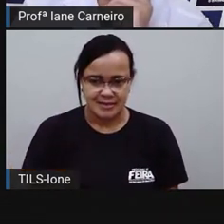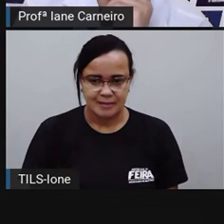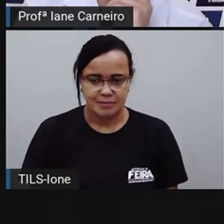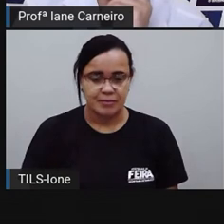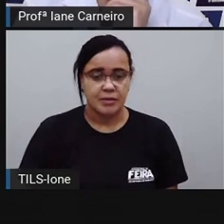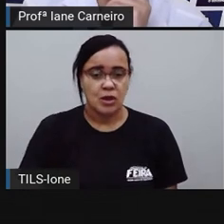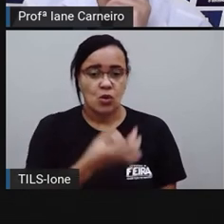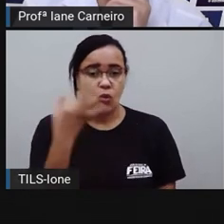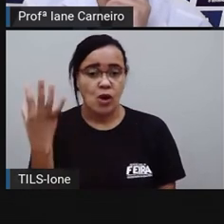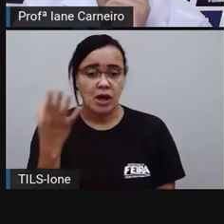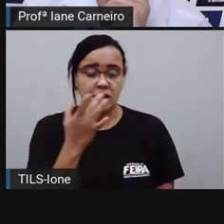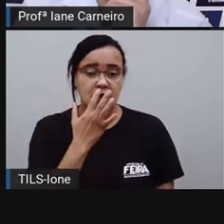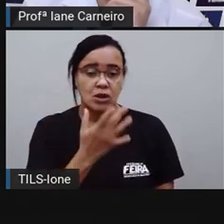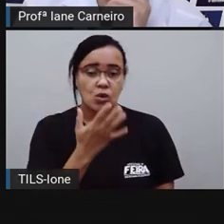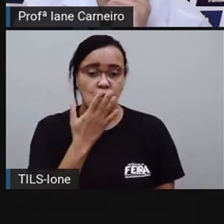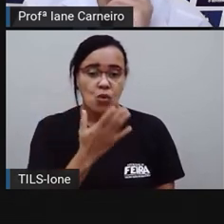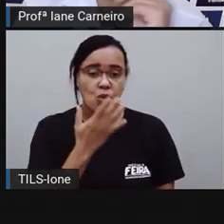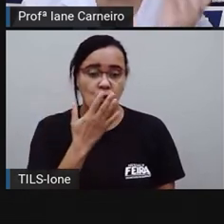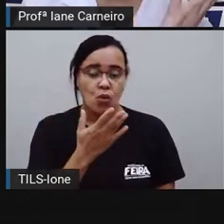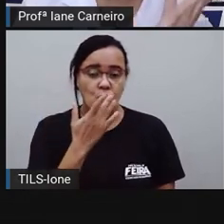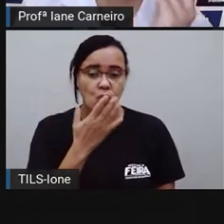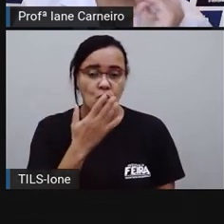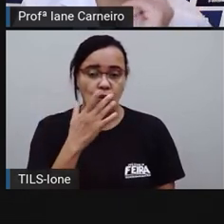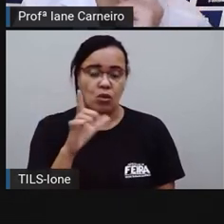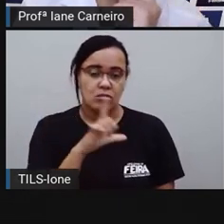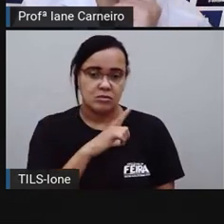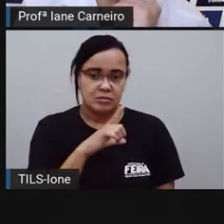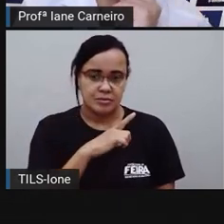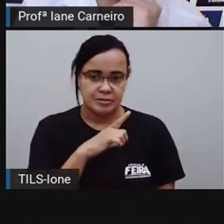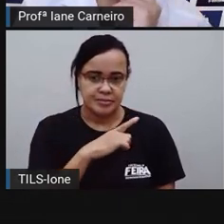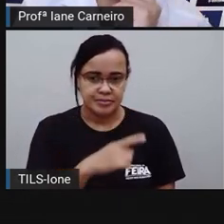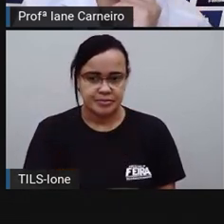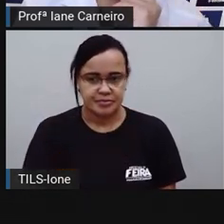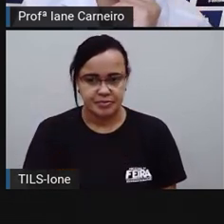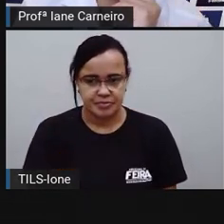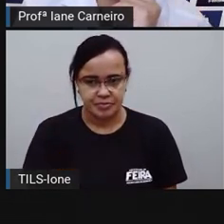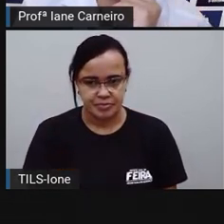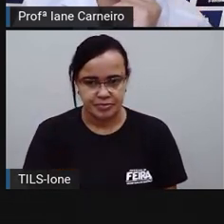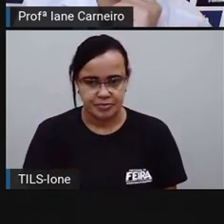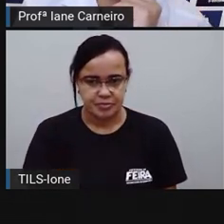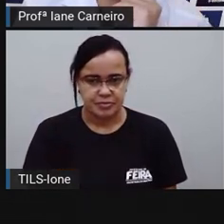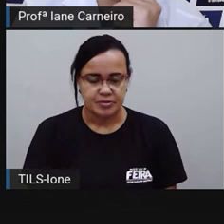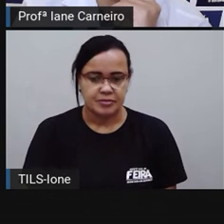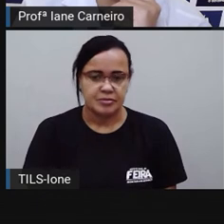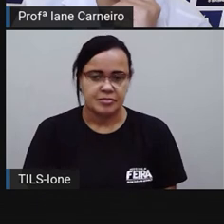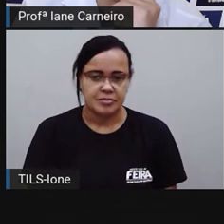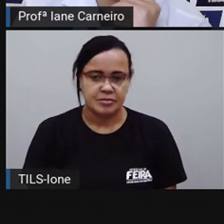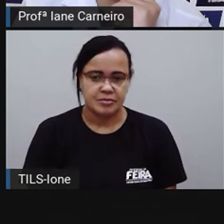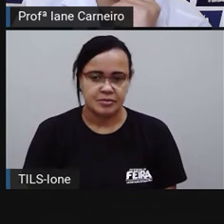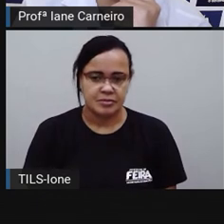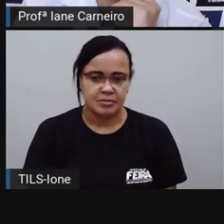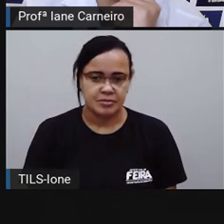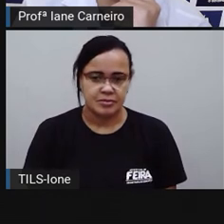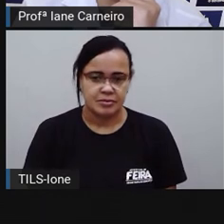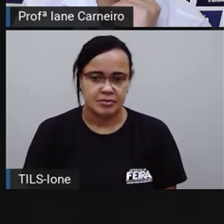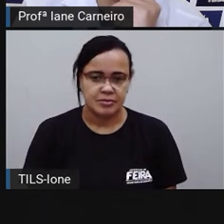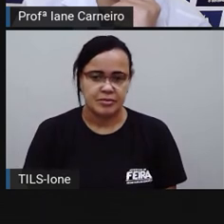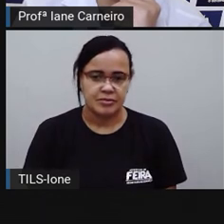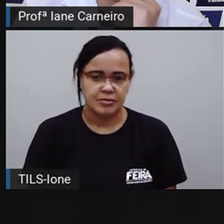de triângulos que apareceram. Quantos foram? Três. Então, a gente vai pintar três triângulos. Um,